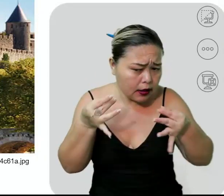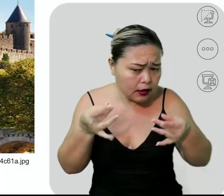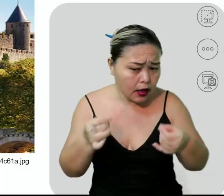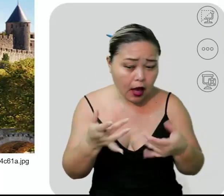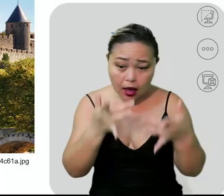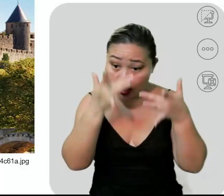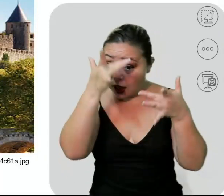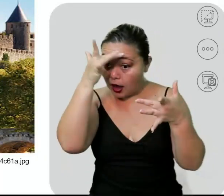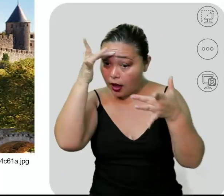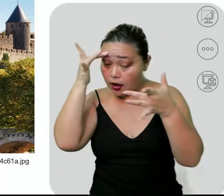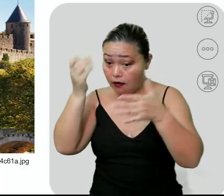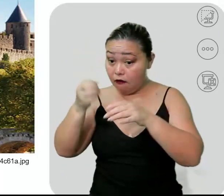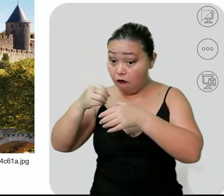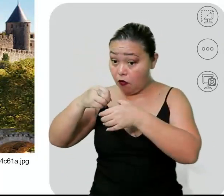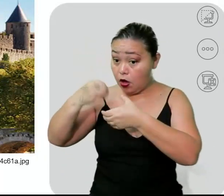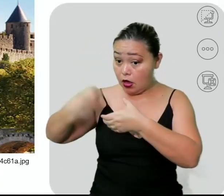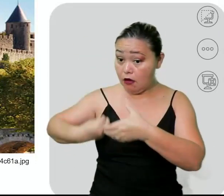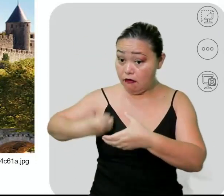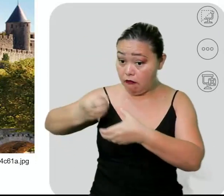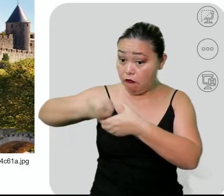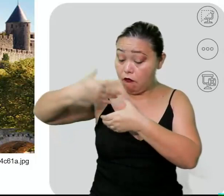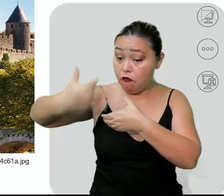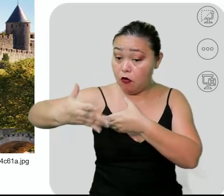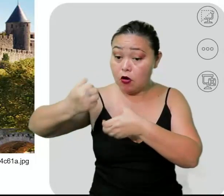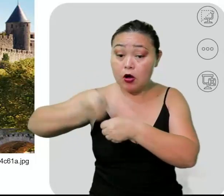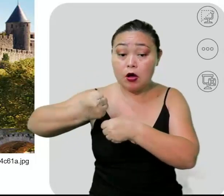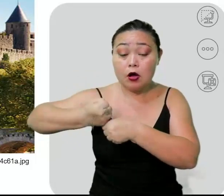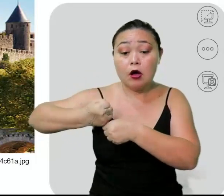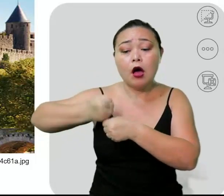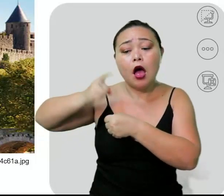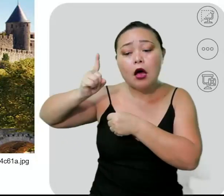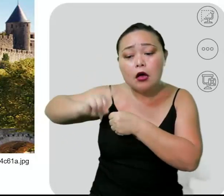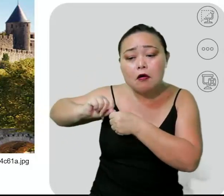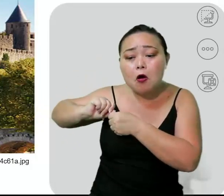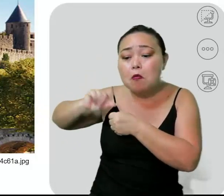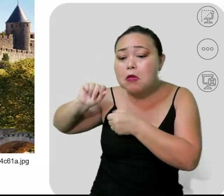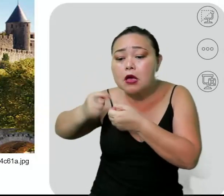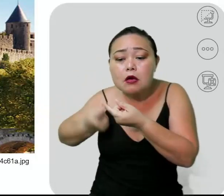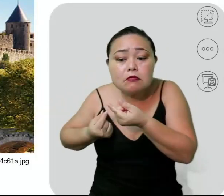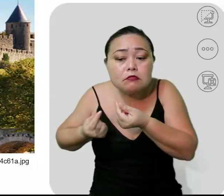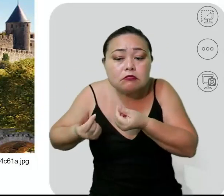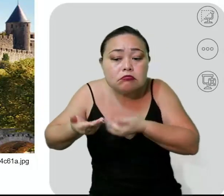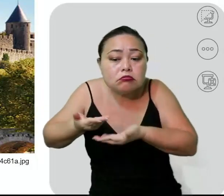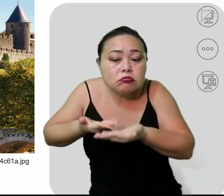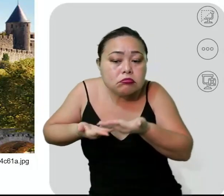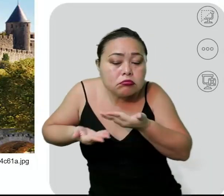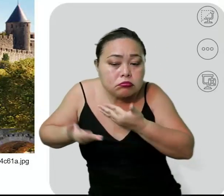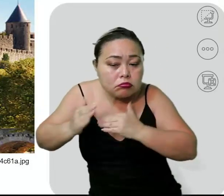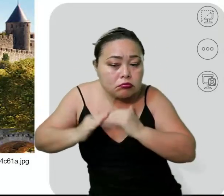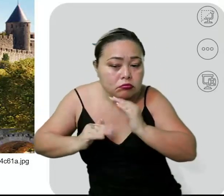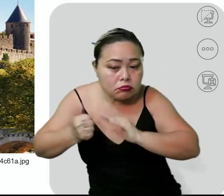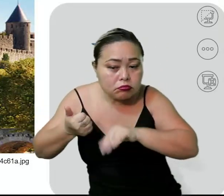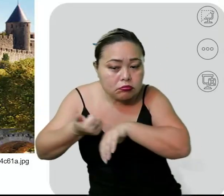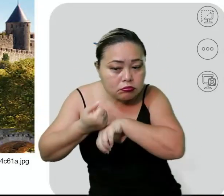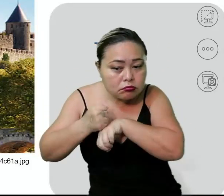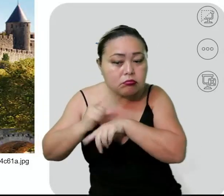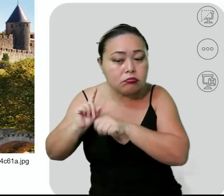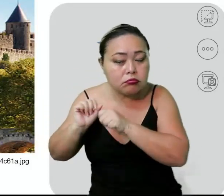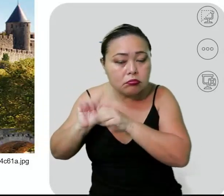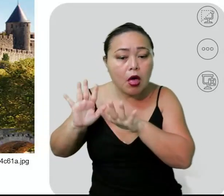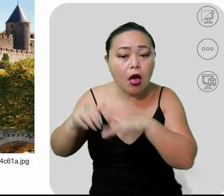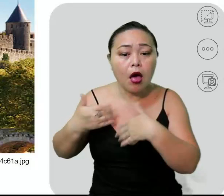essas pessoas que moram fora dos castelos, eles são pequenos comerciantes, tá certo?